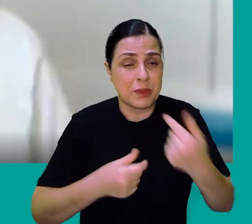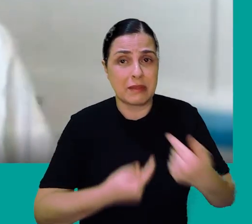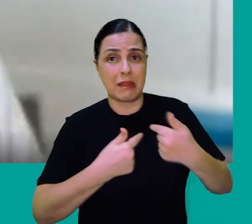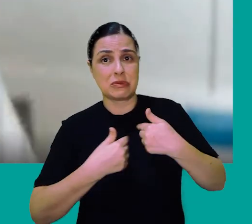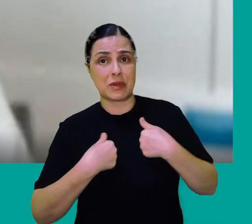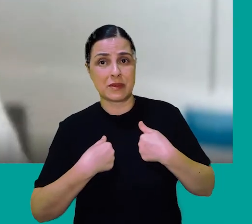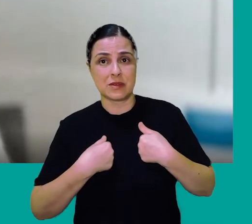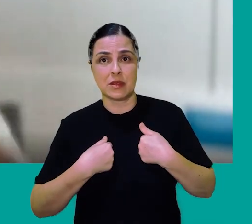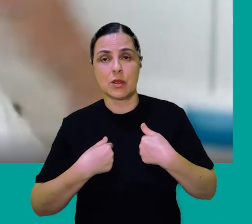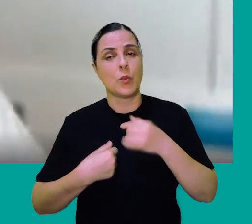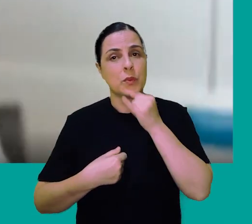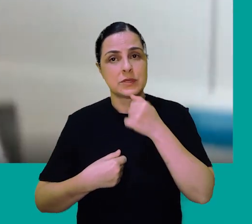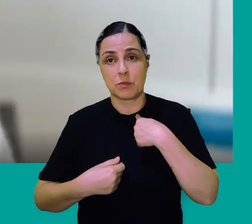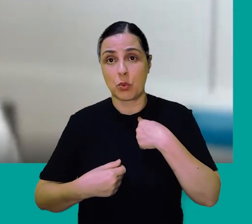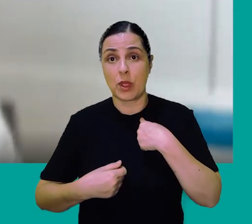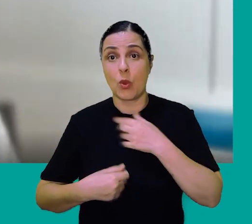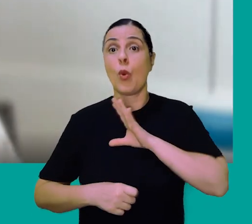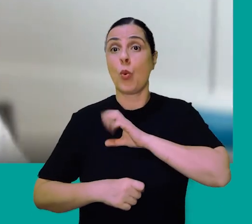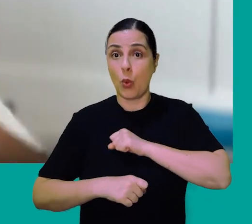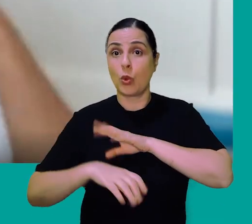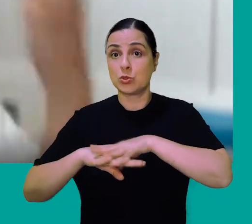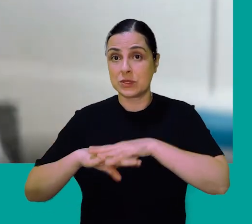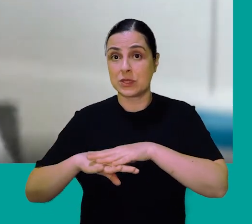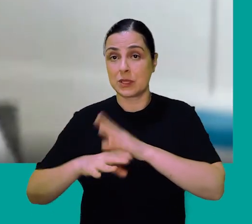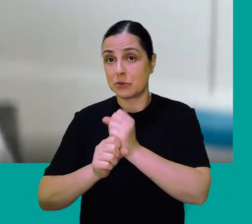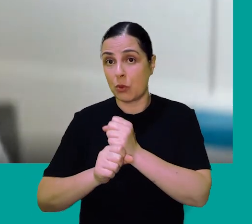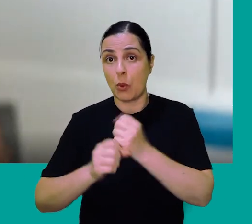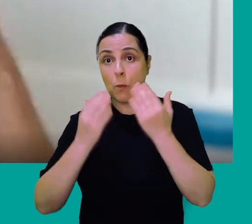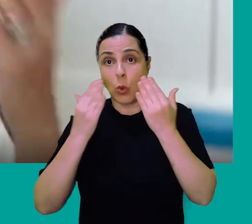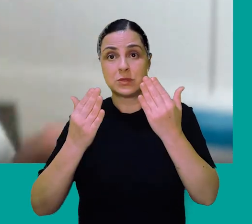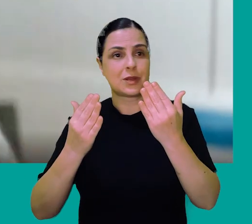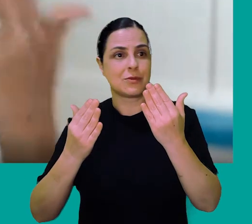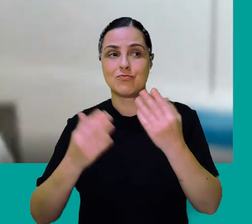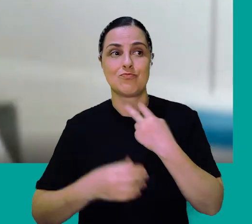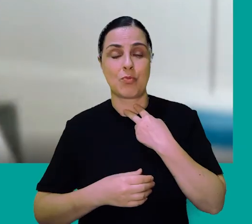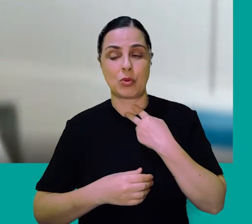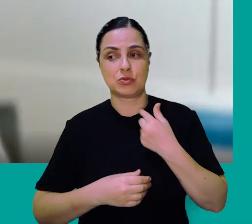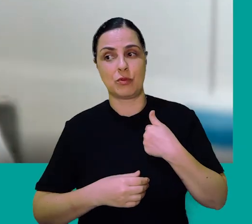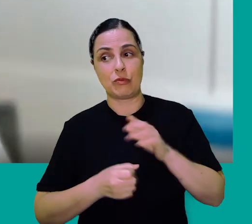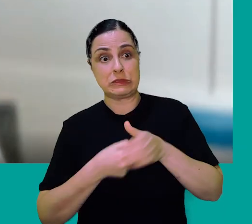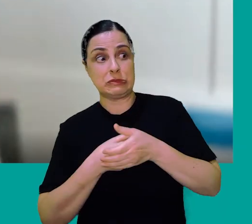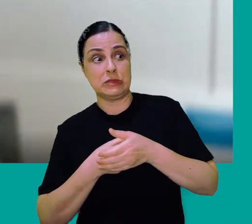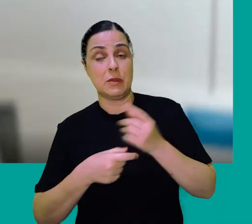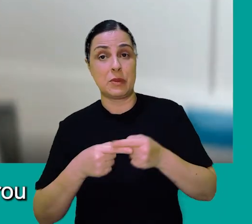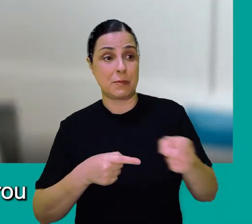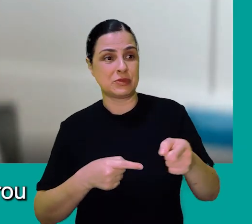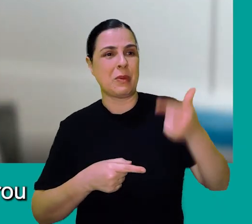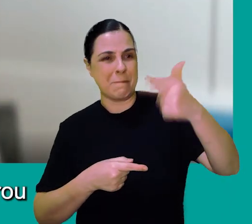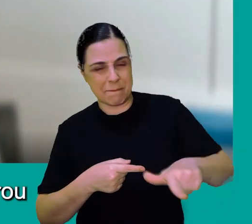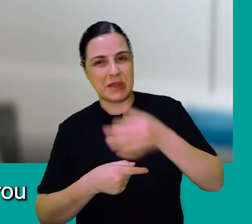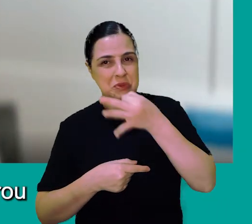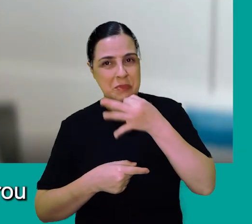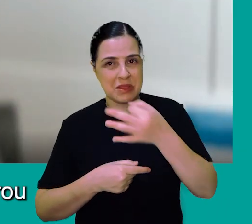porra, eu gosto de exatas, não posso nem mostrar que eu gosto de exatas, porque vai reforçar esse comentário, tipo, acho